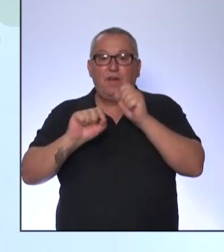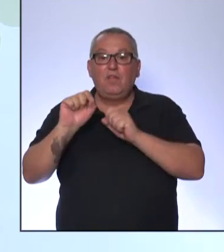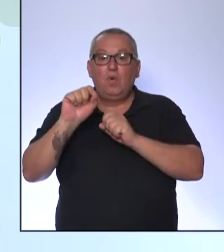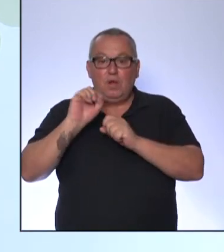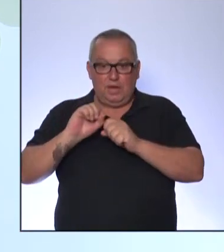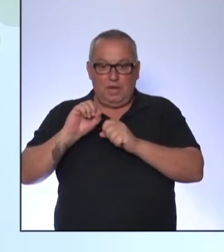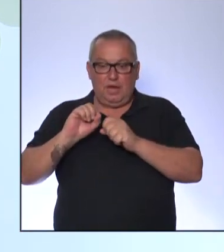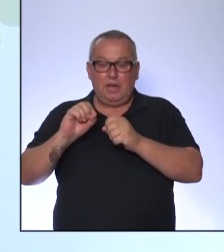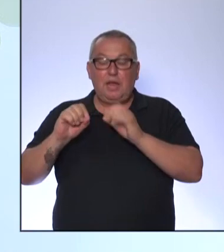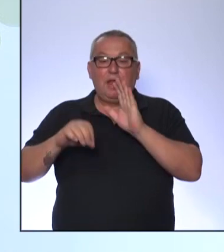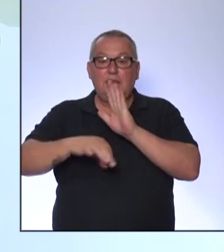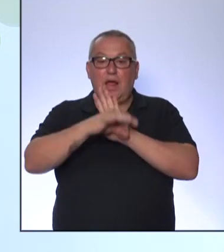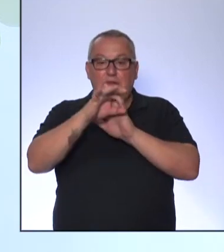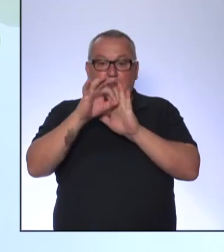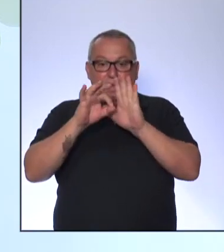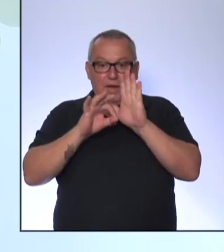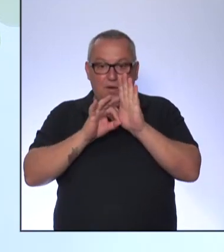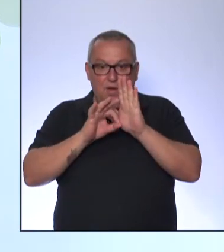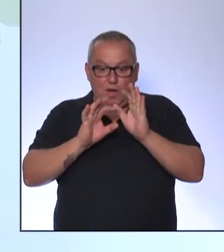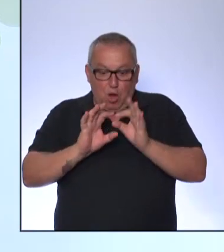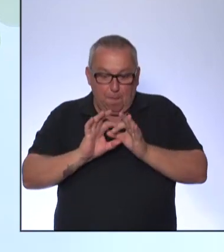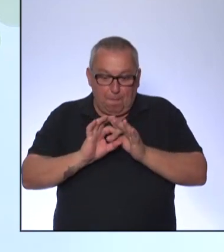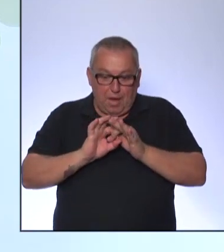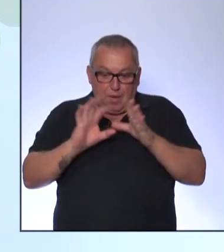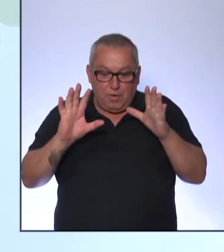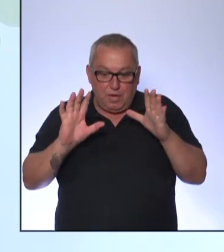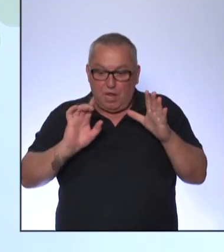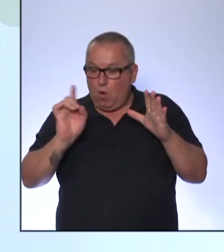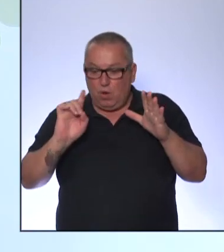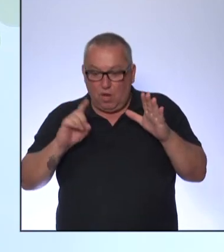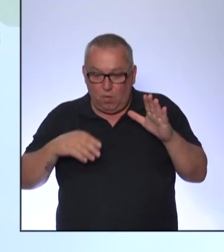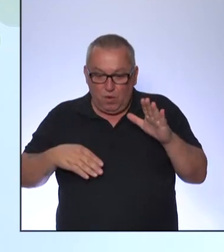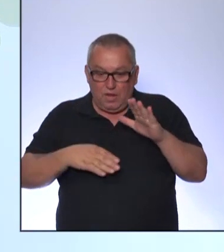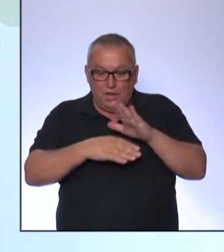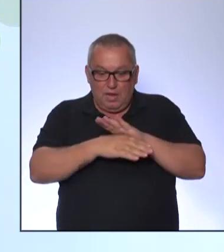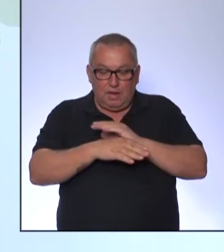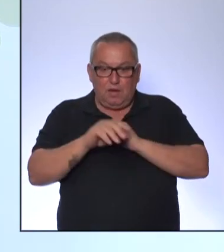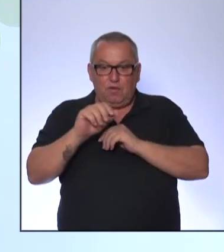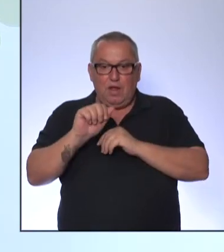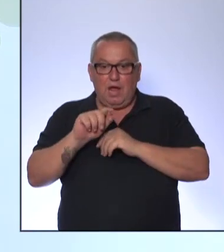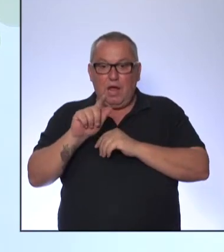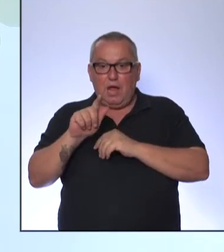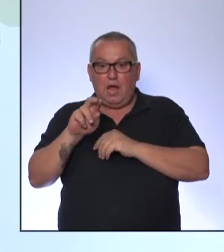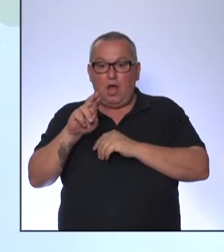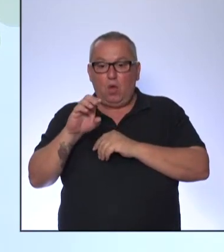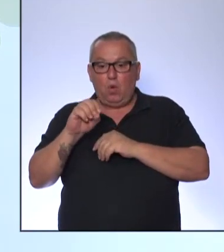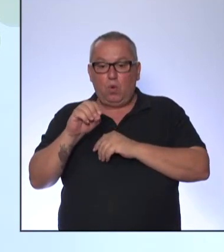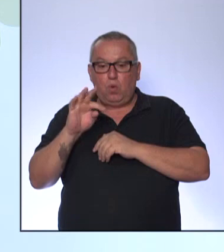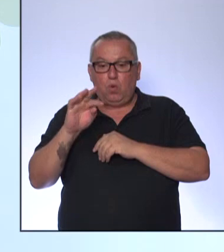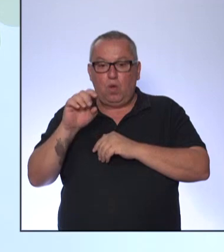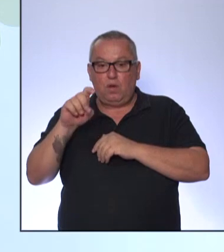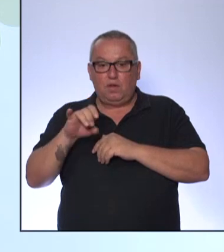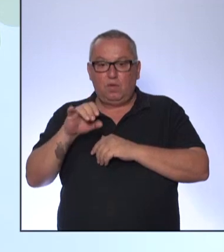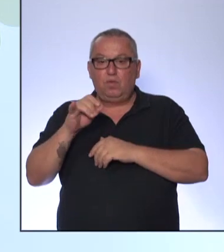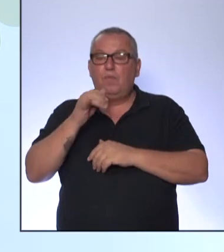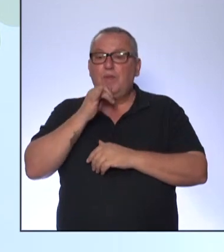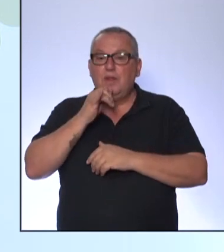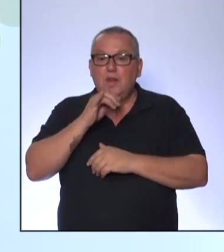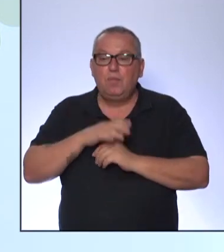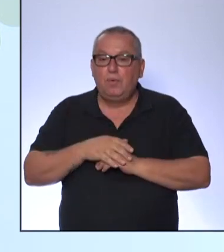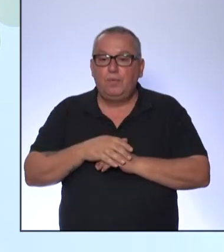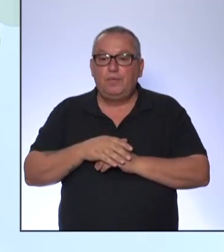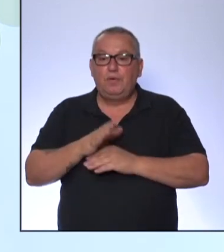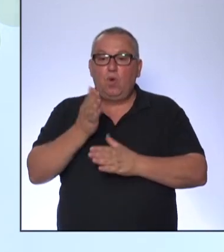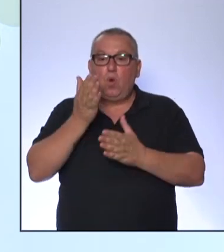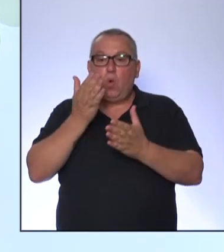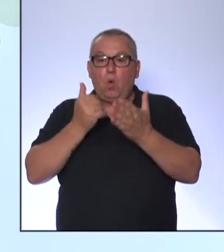ela permita ou não a entrada de agrotóxicos? Além disso, se eu fizer uma ingestão muito grande, por exemplo,